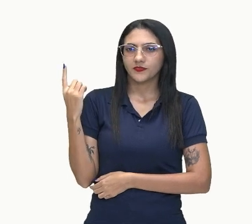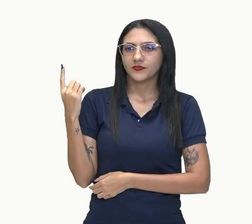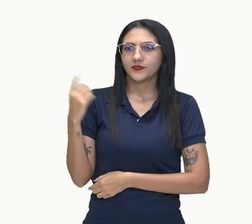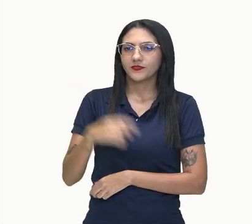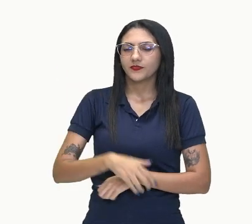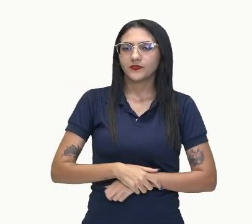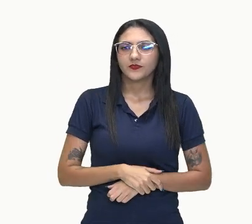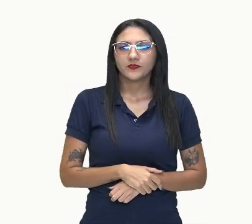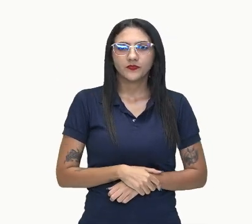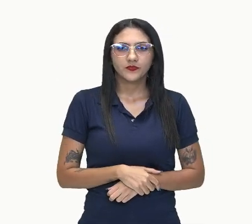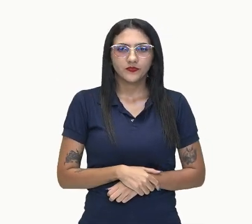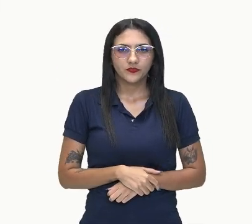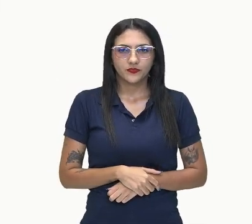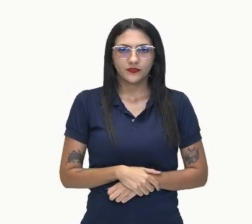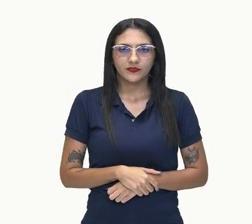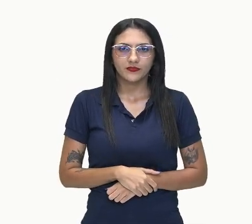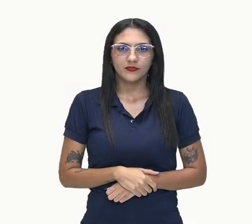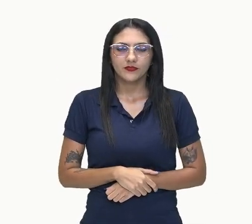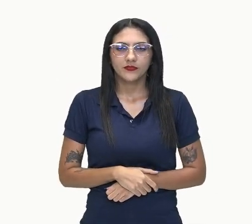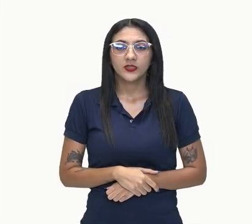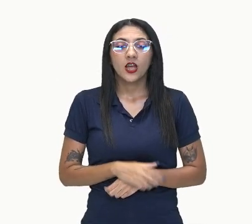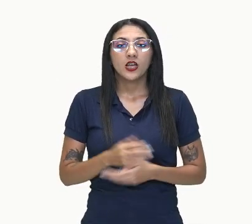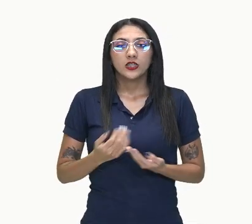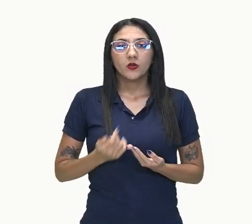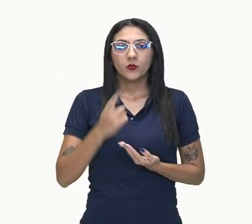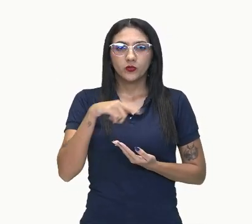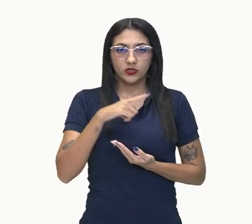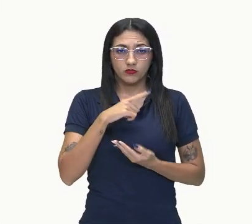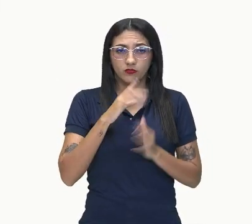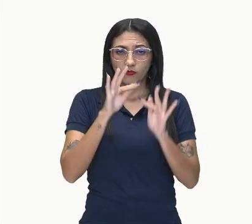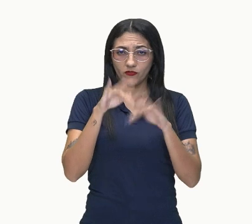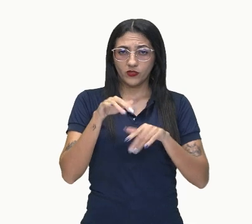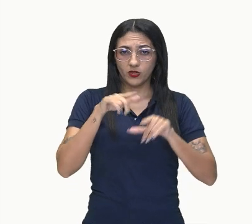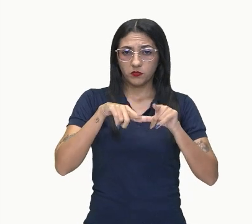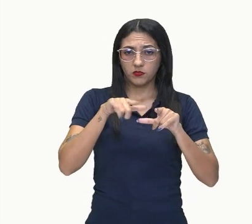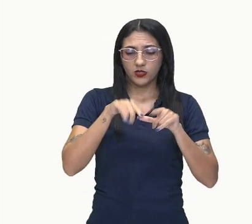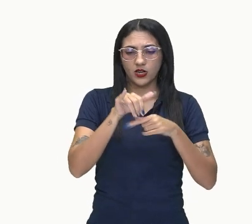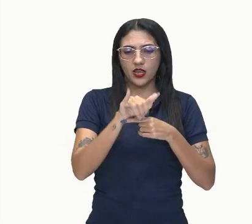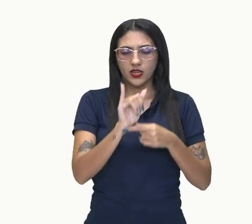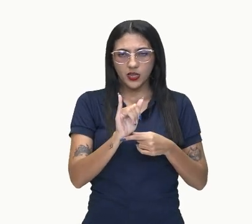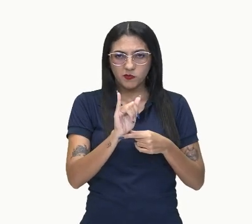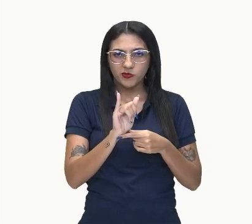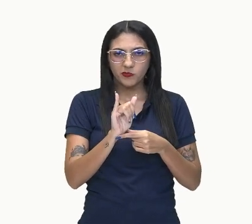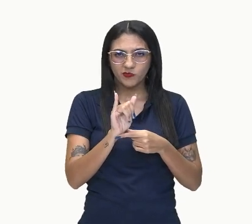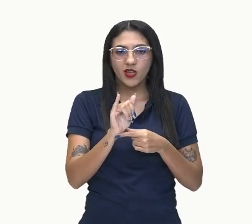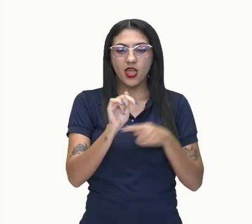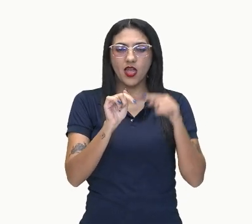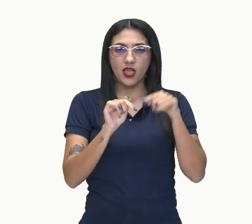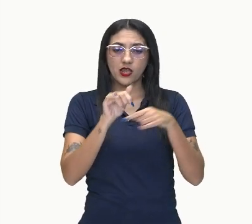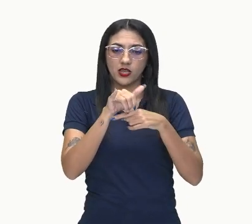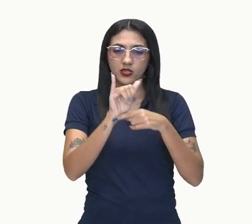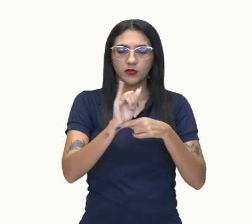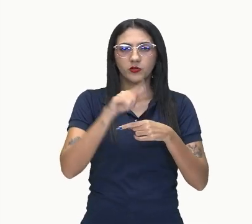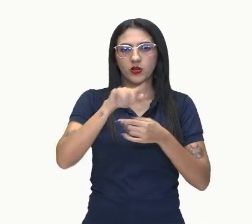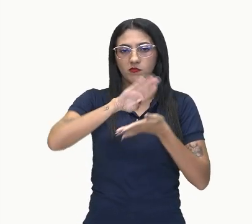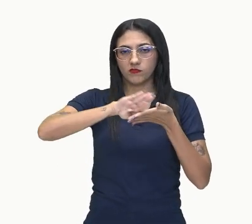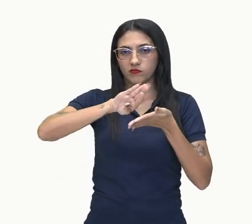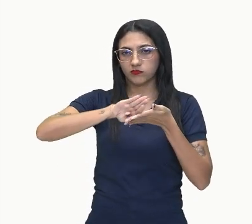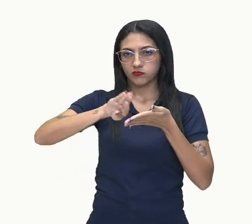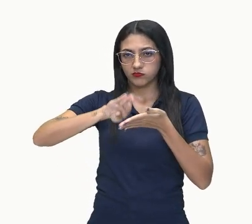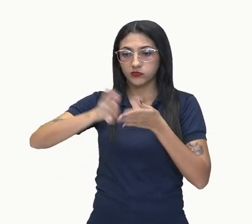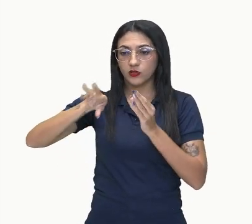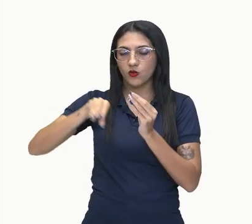IER. Então, quando ele termina em Y, a gente vai tirar esse Y e